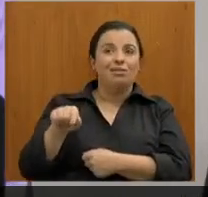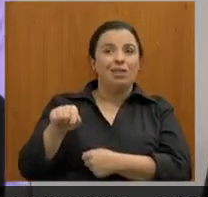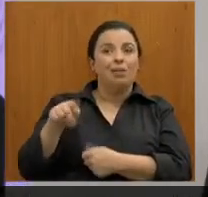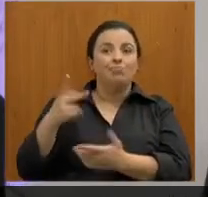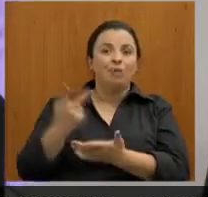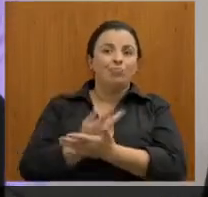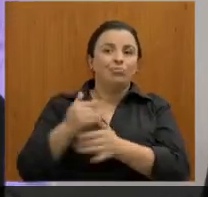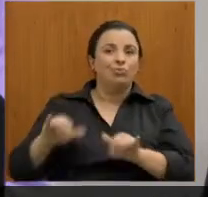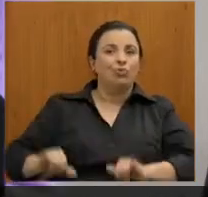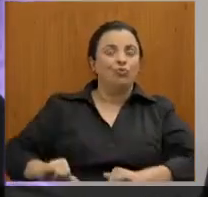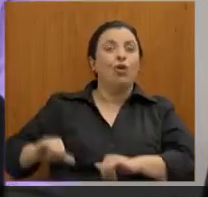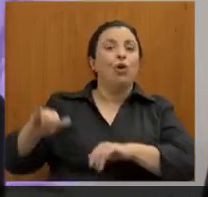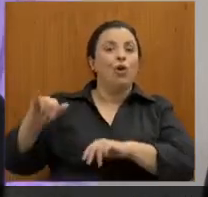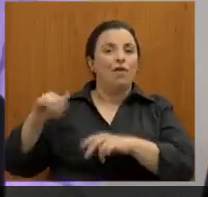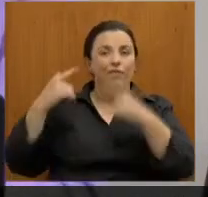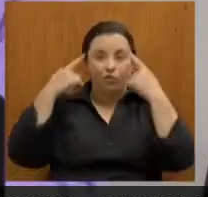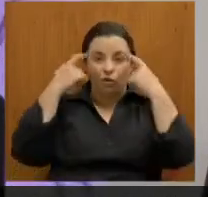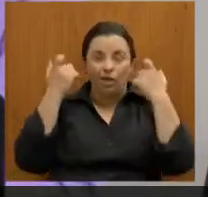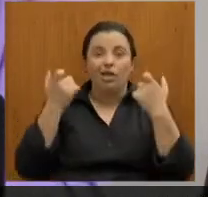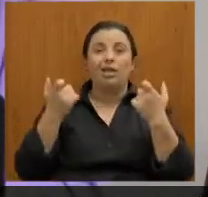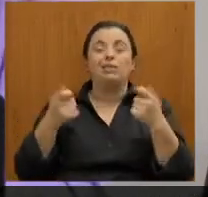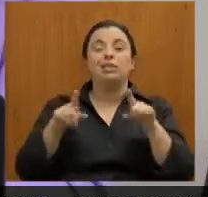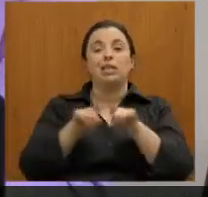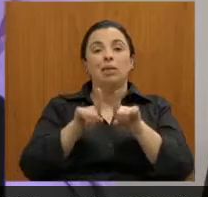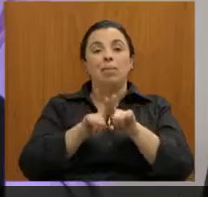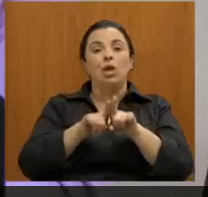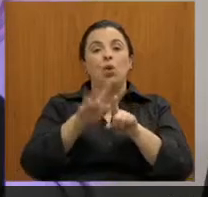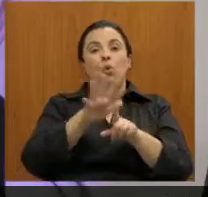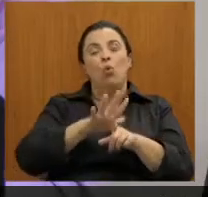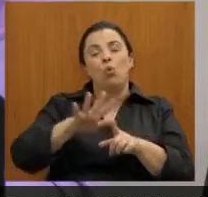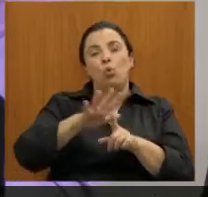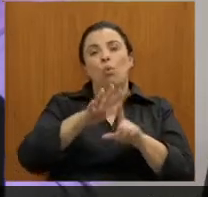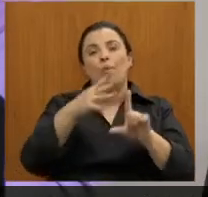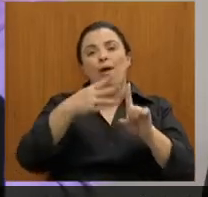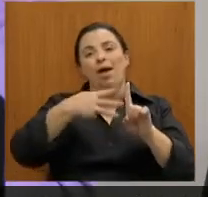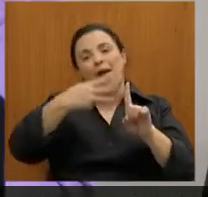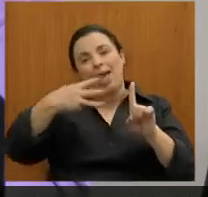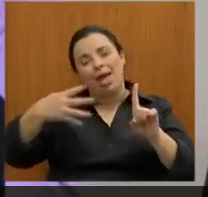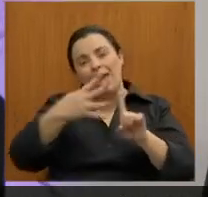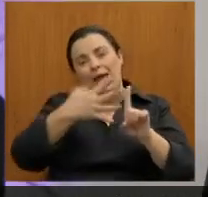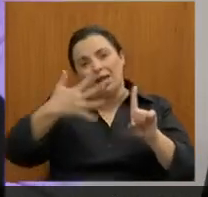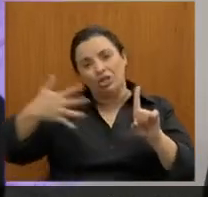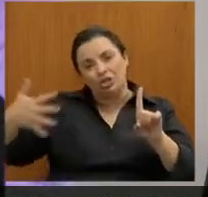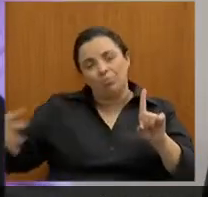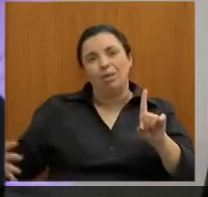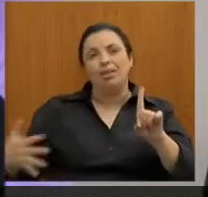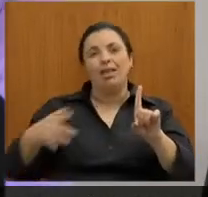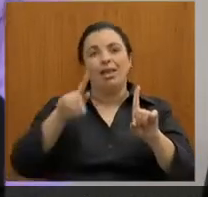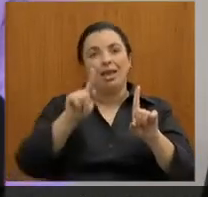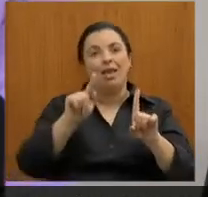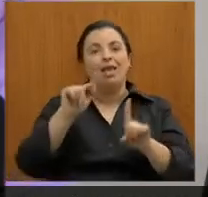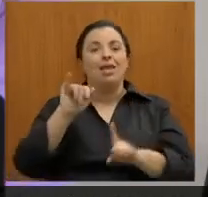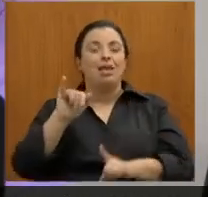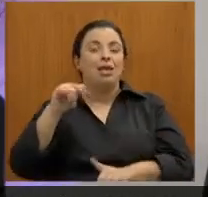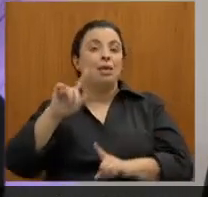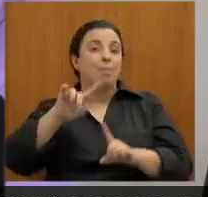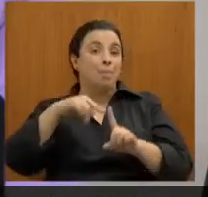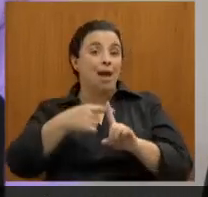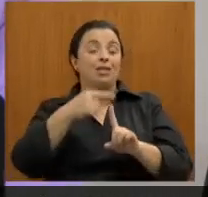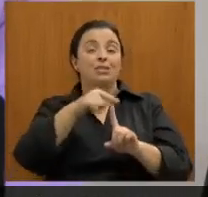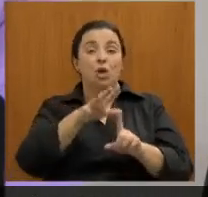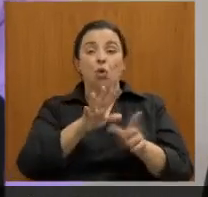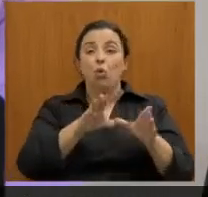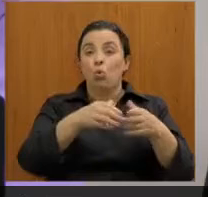à população LGBT Kay mais né que também é uma população que sofre muita